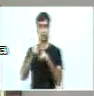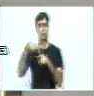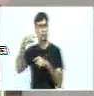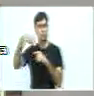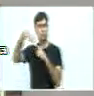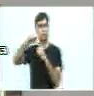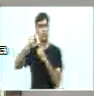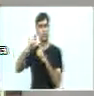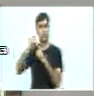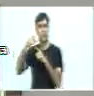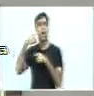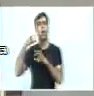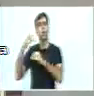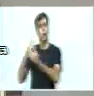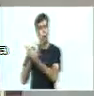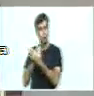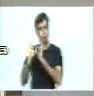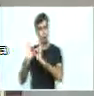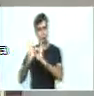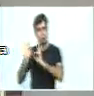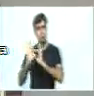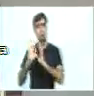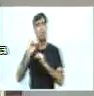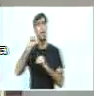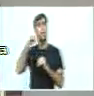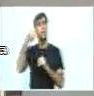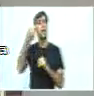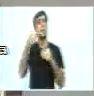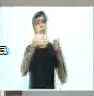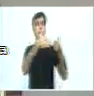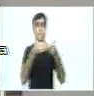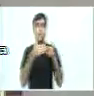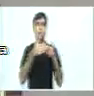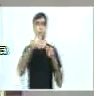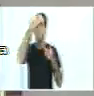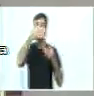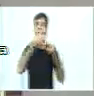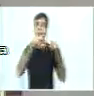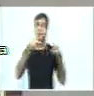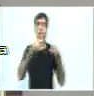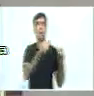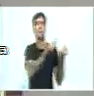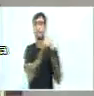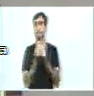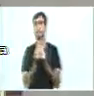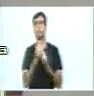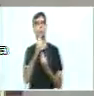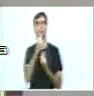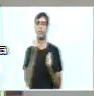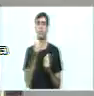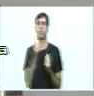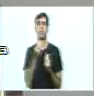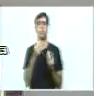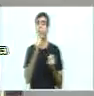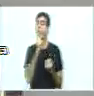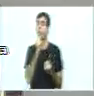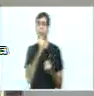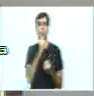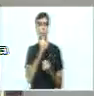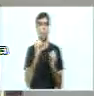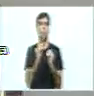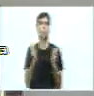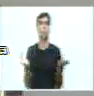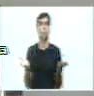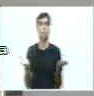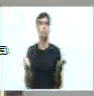Marcos Nunes ajudou a fazer a análise. No segundo passo, pedimos as notas fiscais que não vieram na documentação e até hoje nada foi